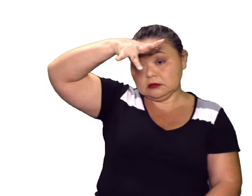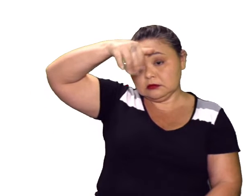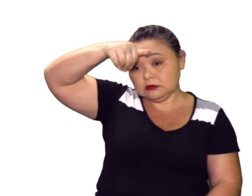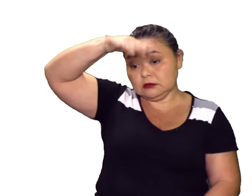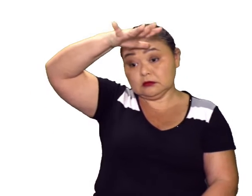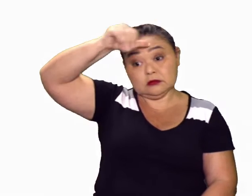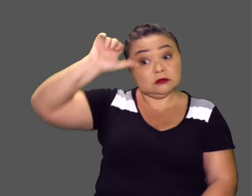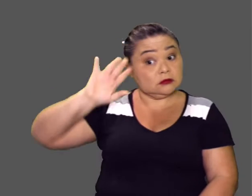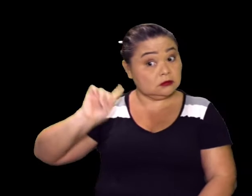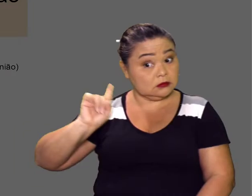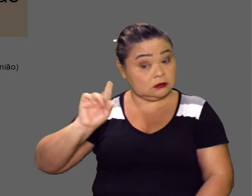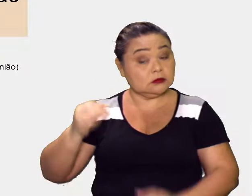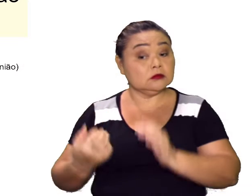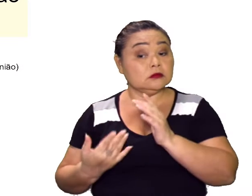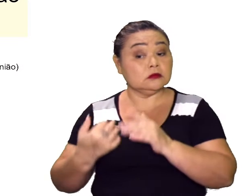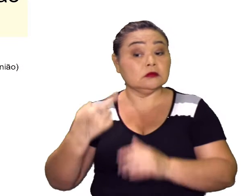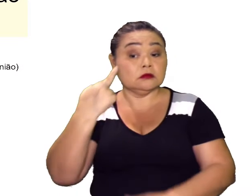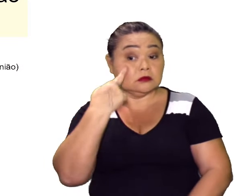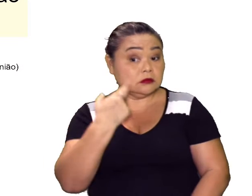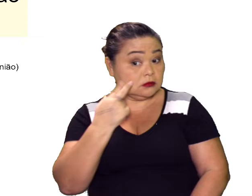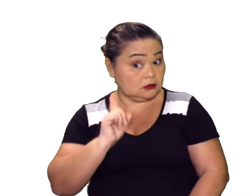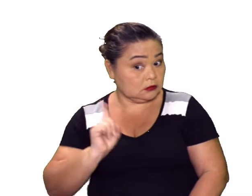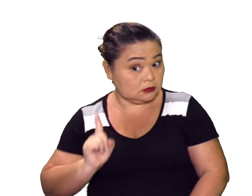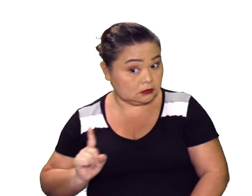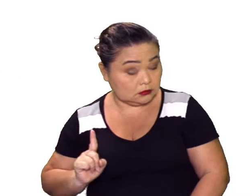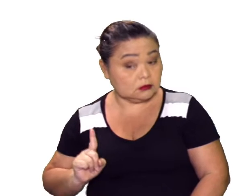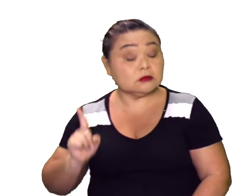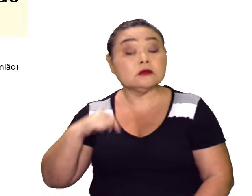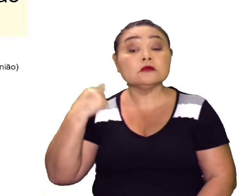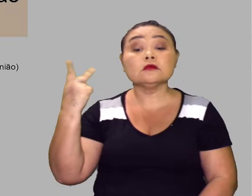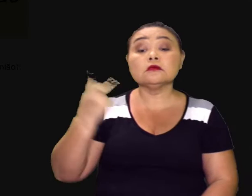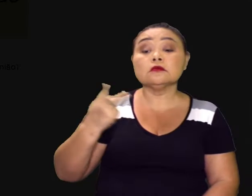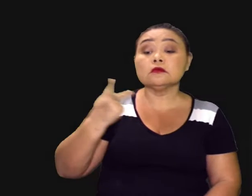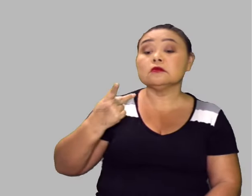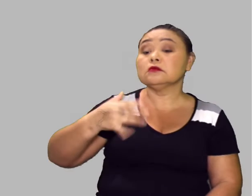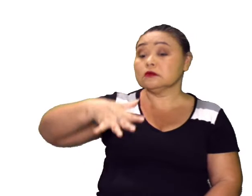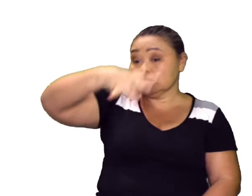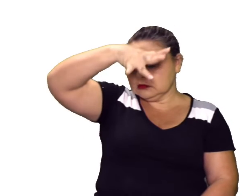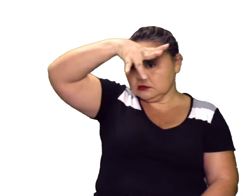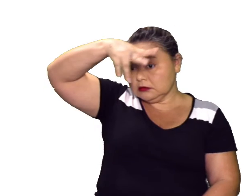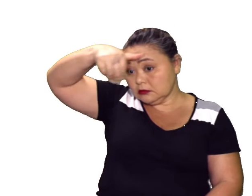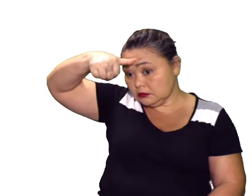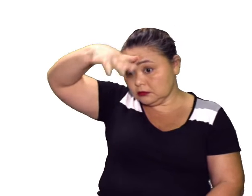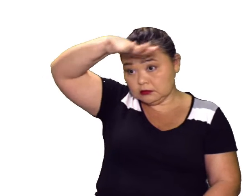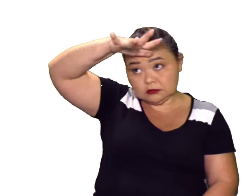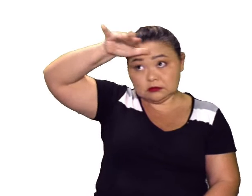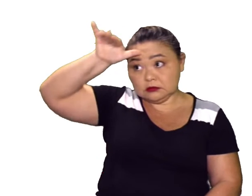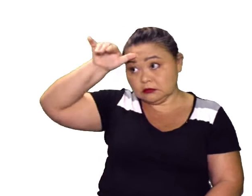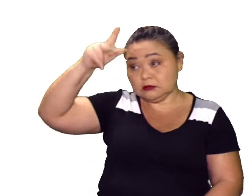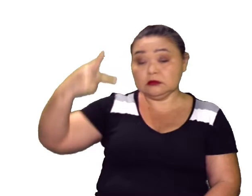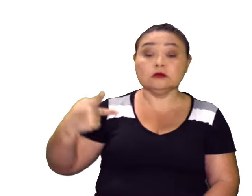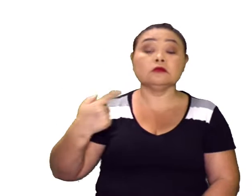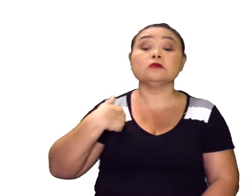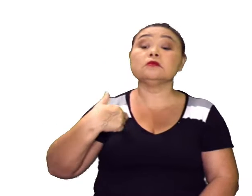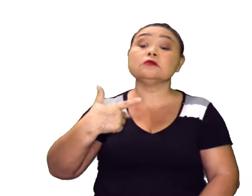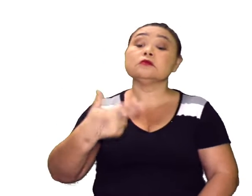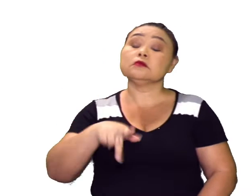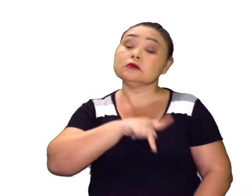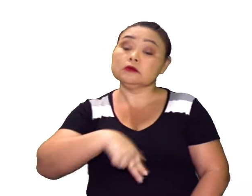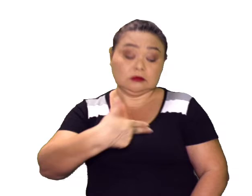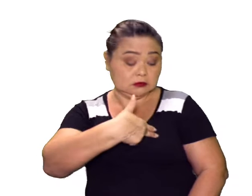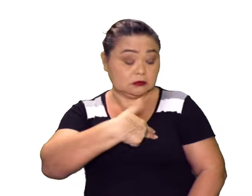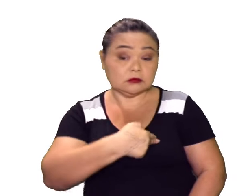não era Rondônia ainda, Jorginho? É isso aí. Nós éramos somente Mato Grosso e Amazonas. Então o Getúlio